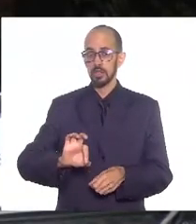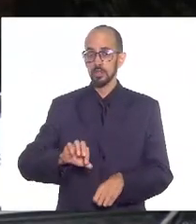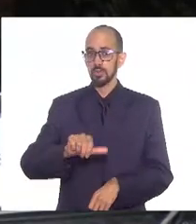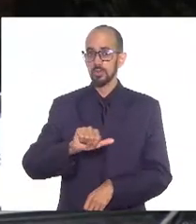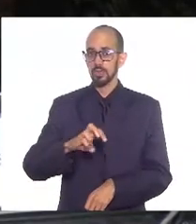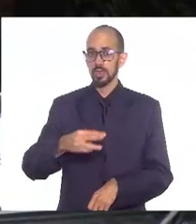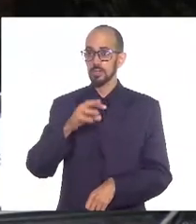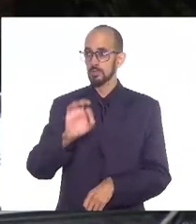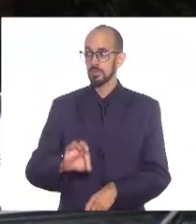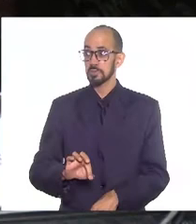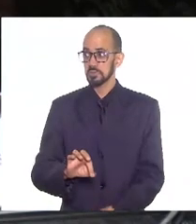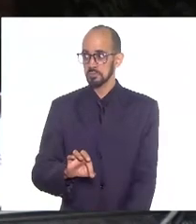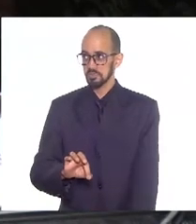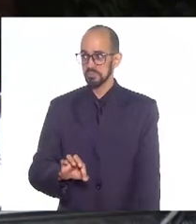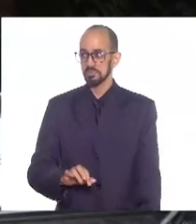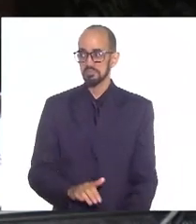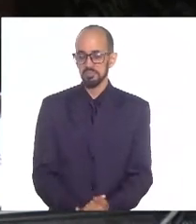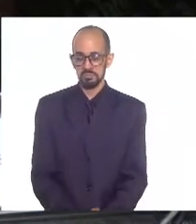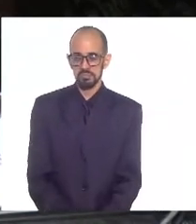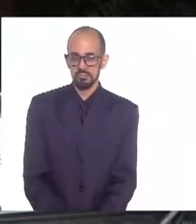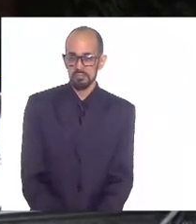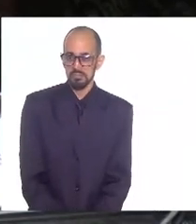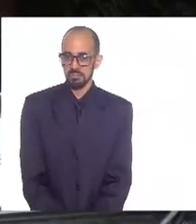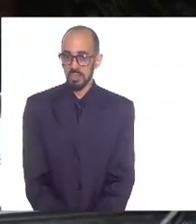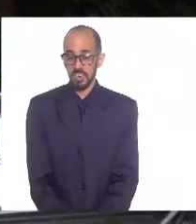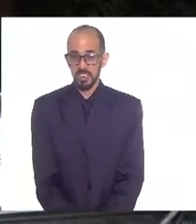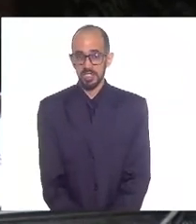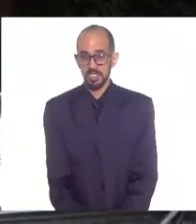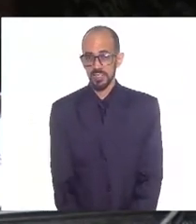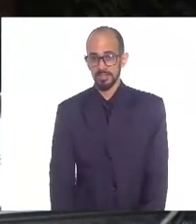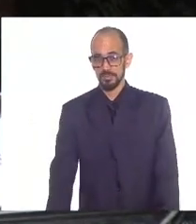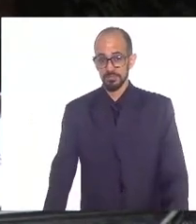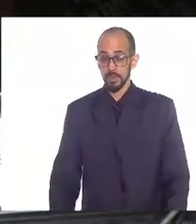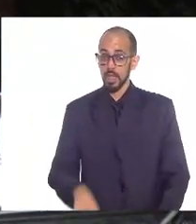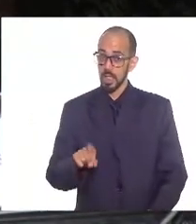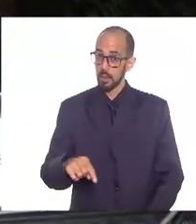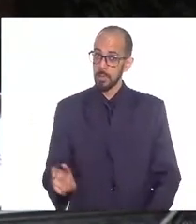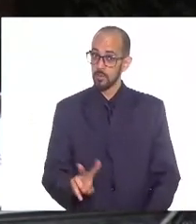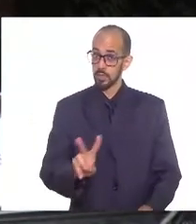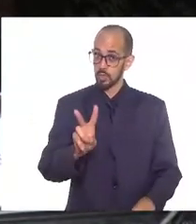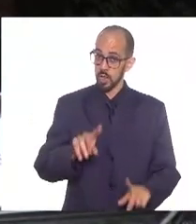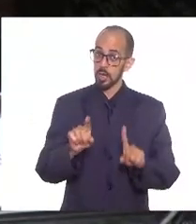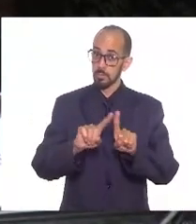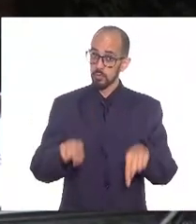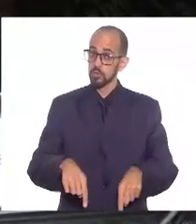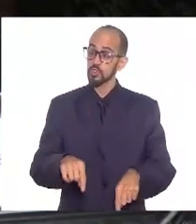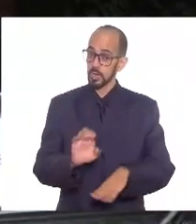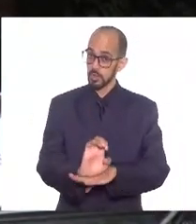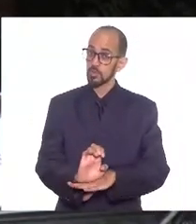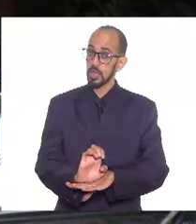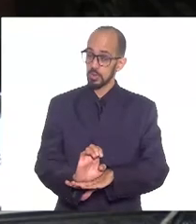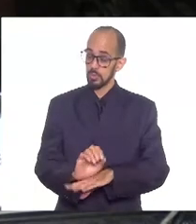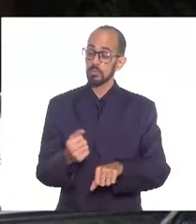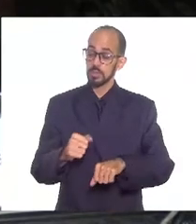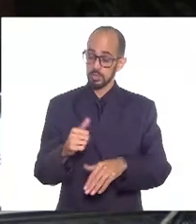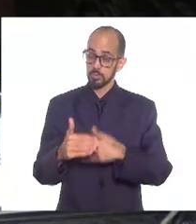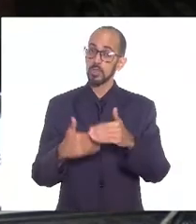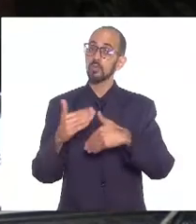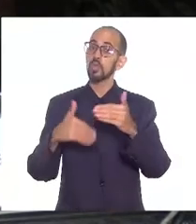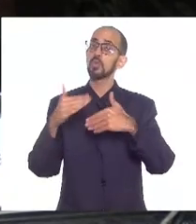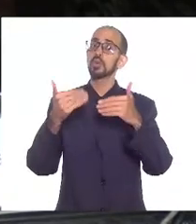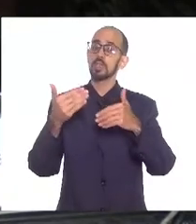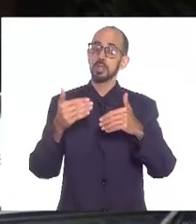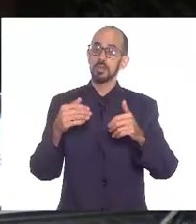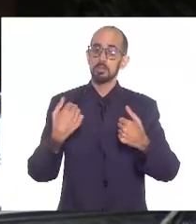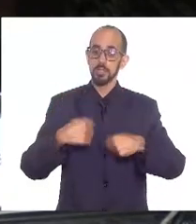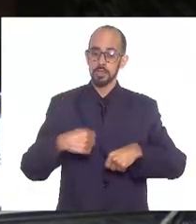a grande vitória que isso é para o nosso servidor. Por óbvio, ainda temos muito que evoluir, ainda temos que